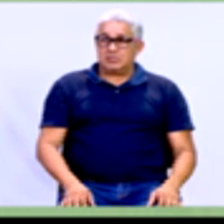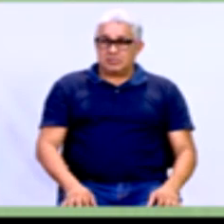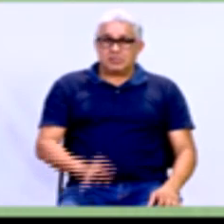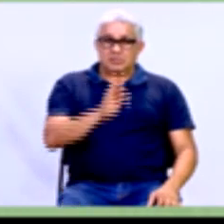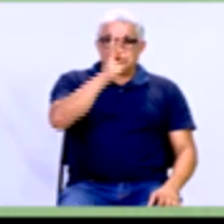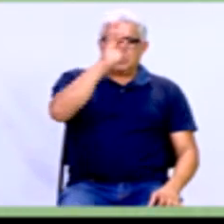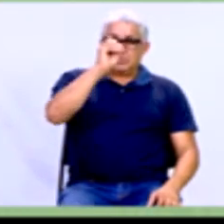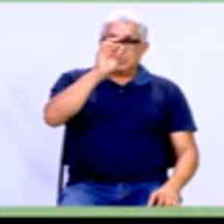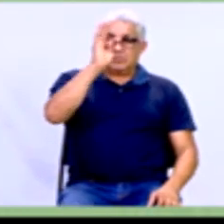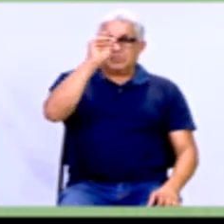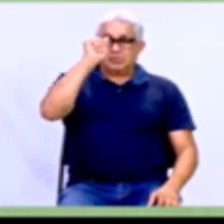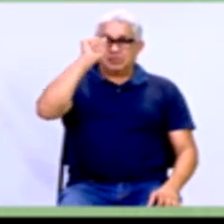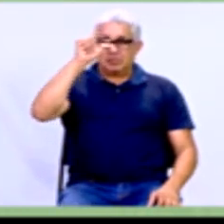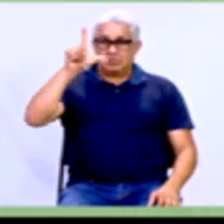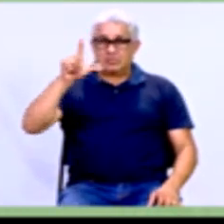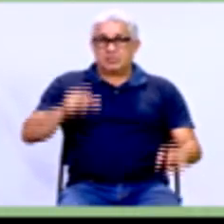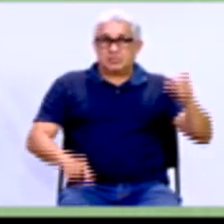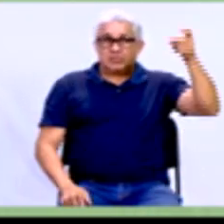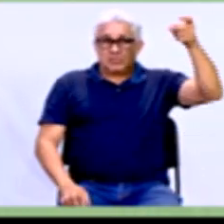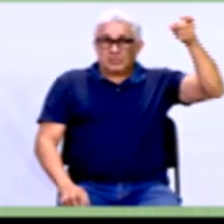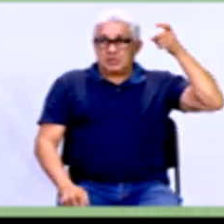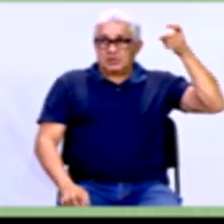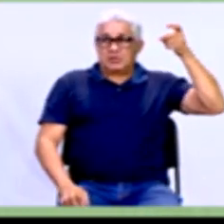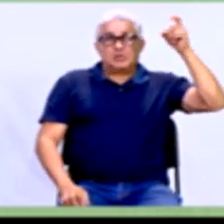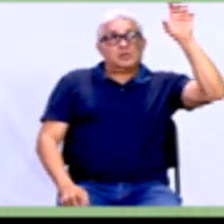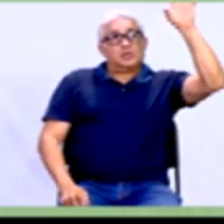de X, somar esses valores aqui,